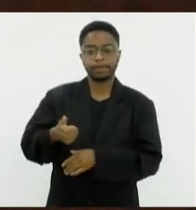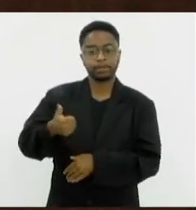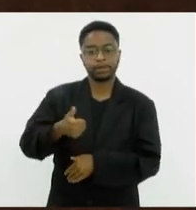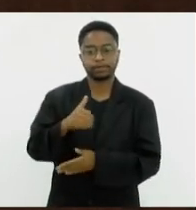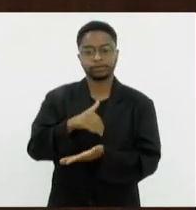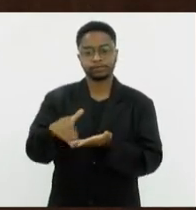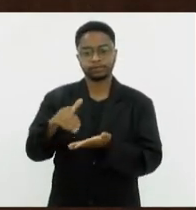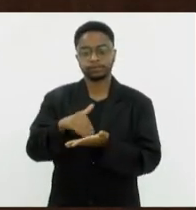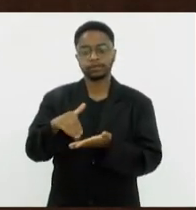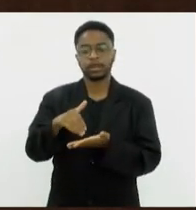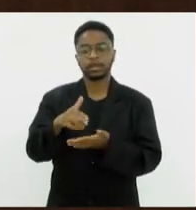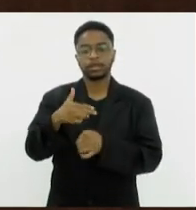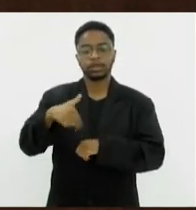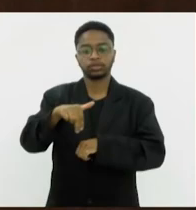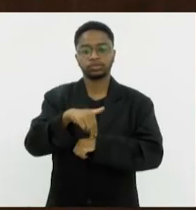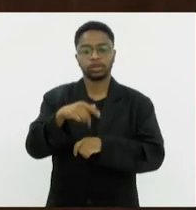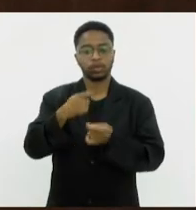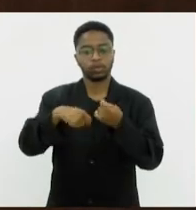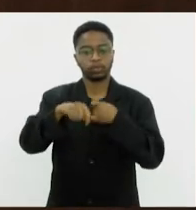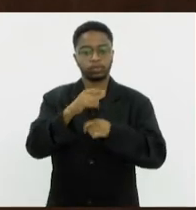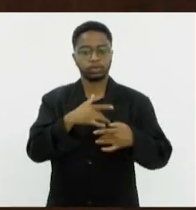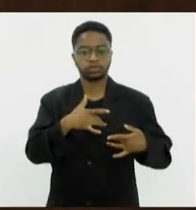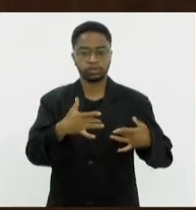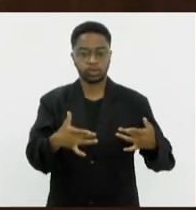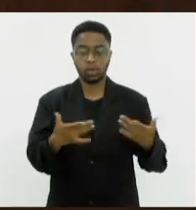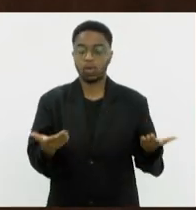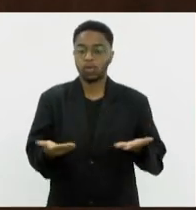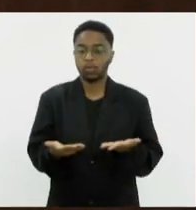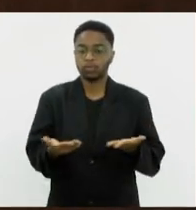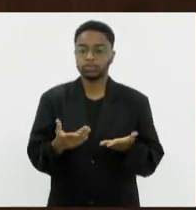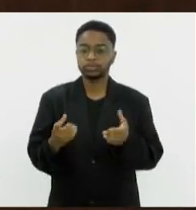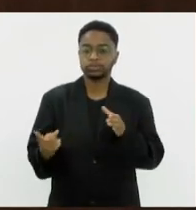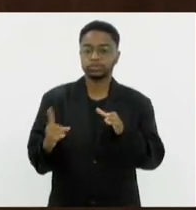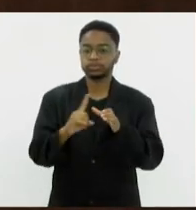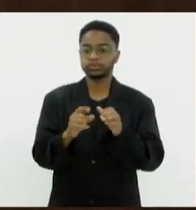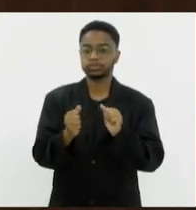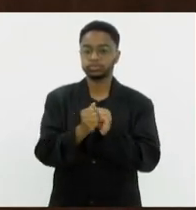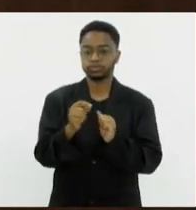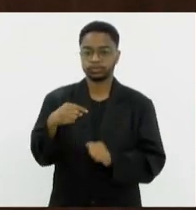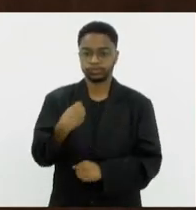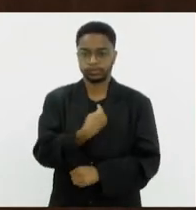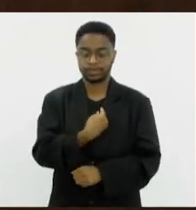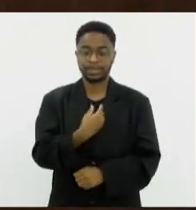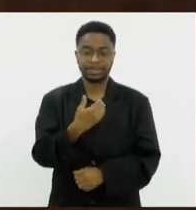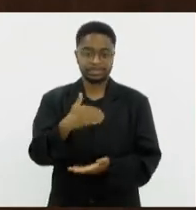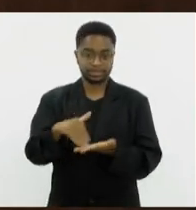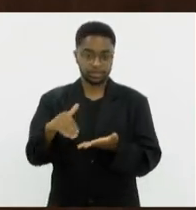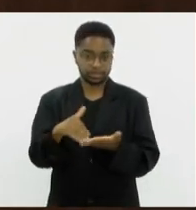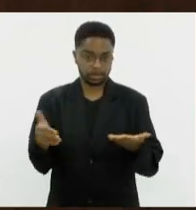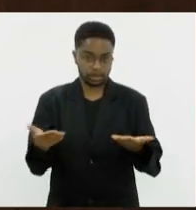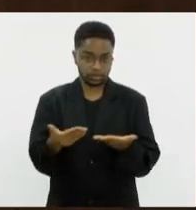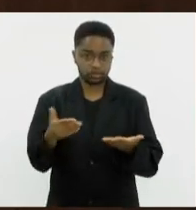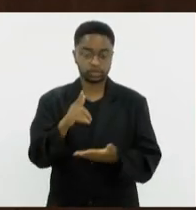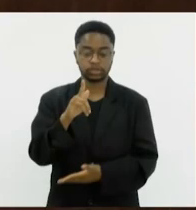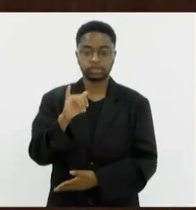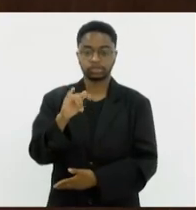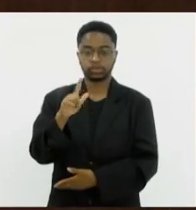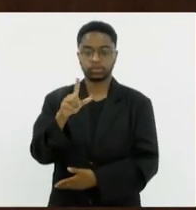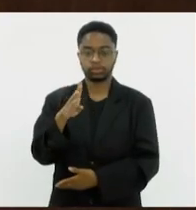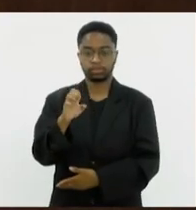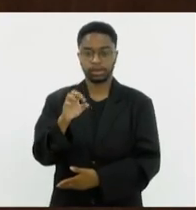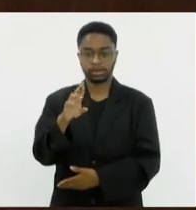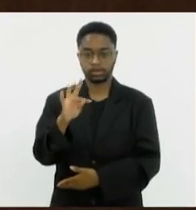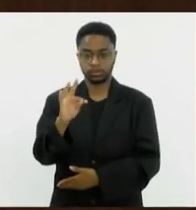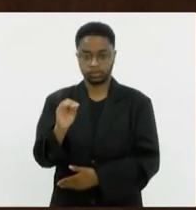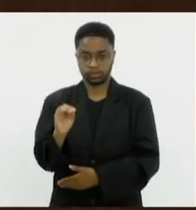de Economia Solidária. Hoje, conosco, estava o secretário nacional atual, que vem a ser o Gilberto Carvalho, que é o